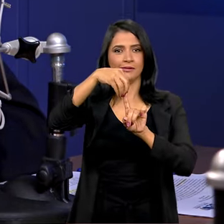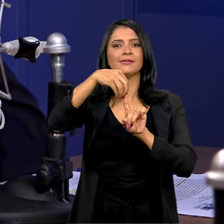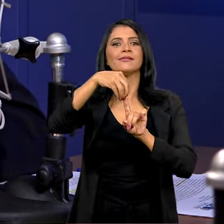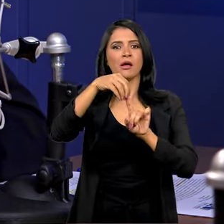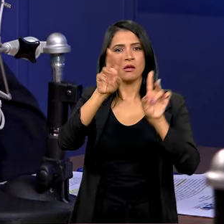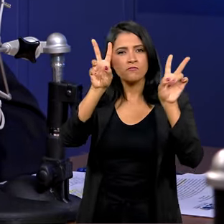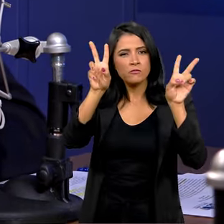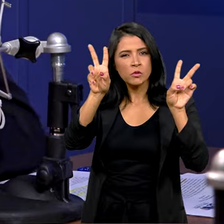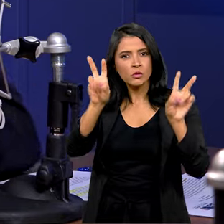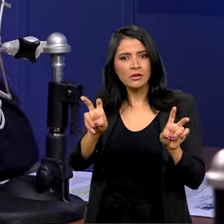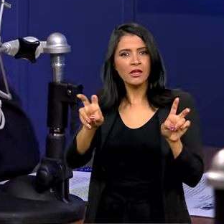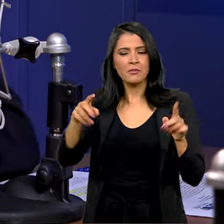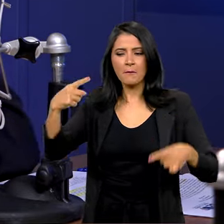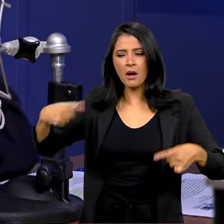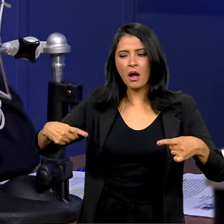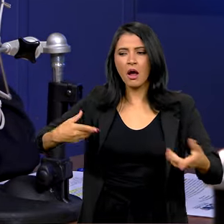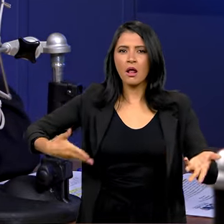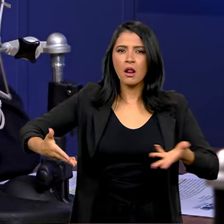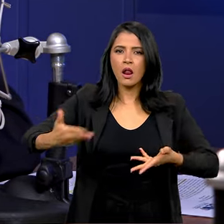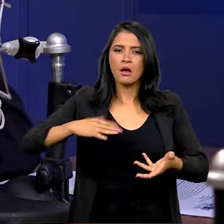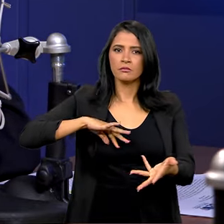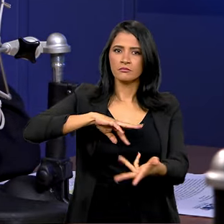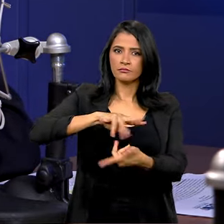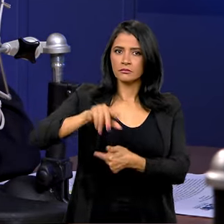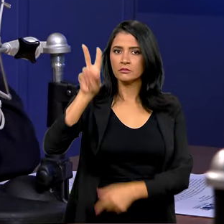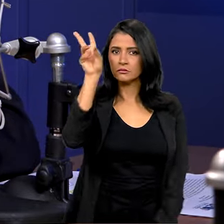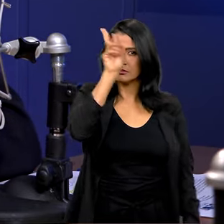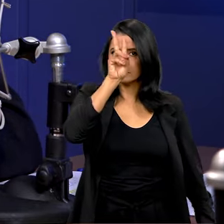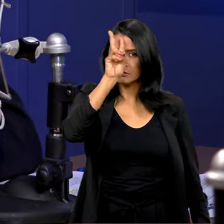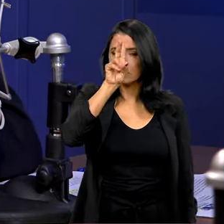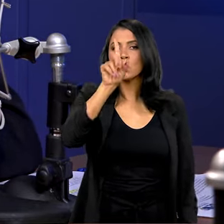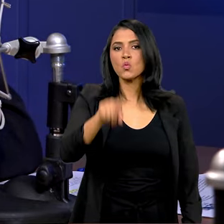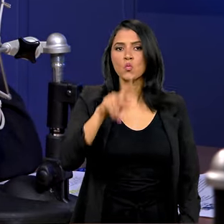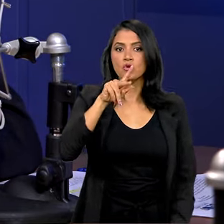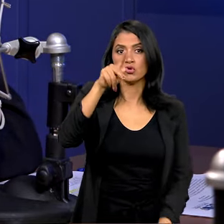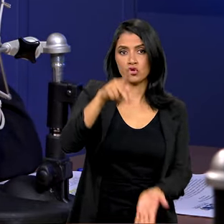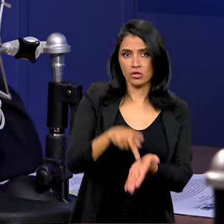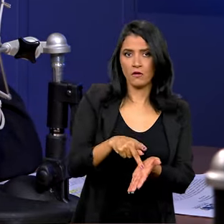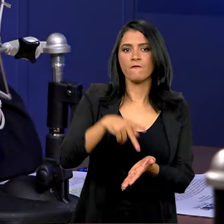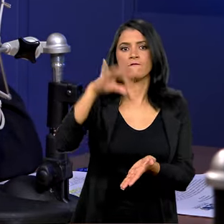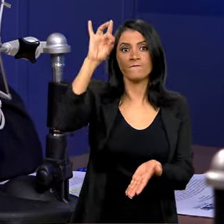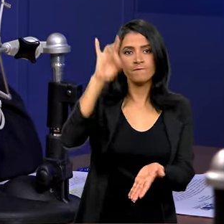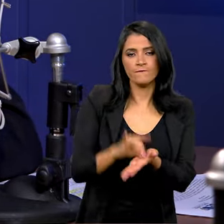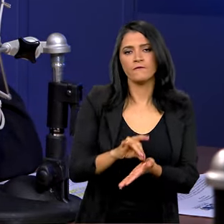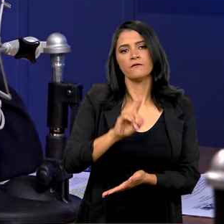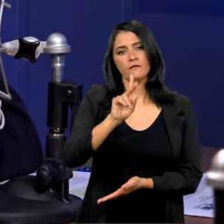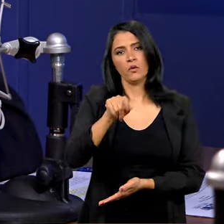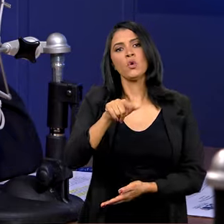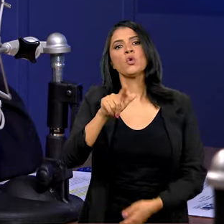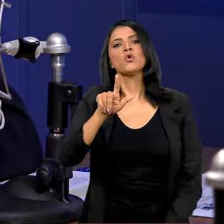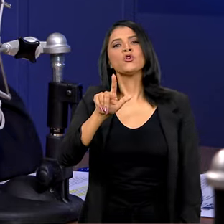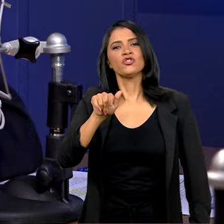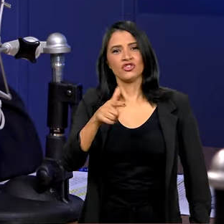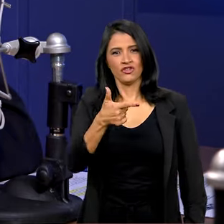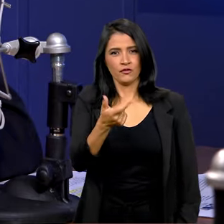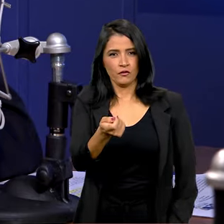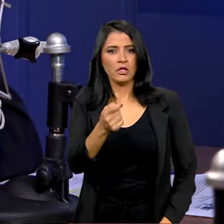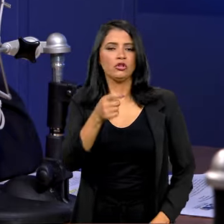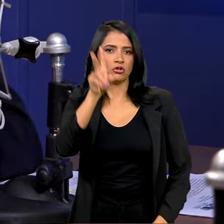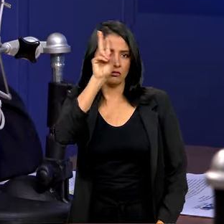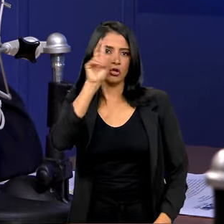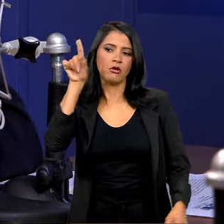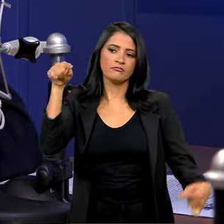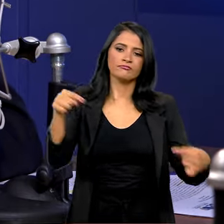numa agenda Mundial né Lembrando que Originalmente o o G20 tem uma história muito ligada